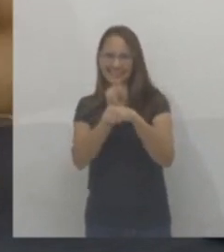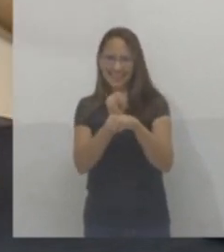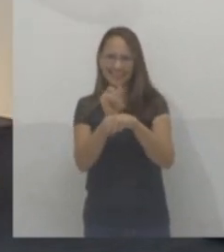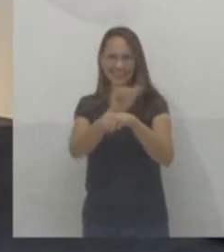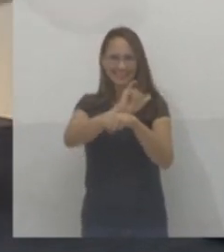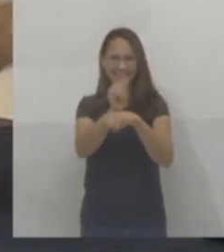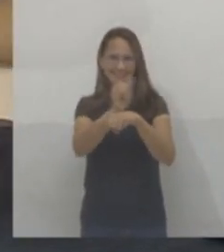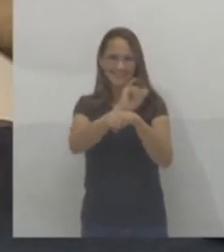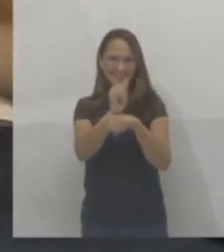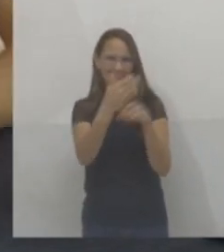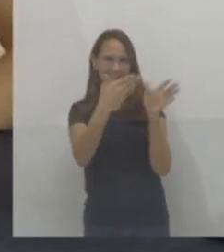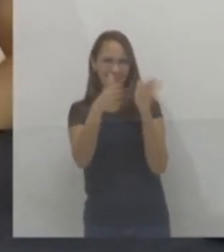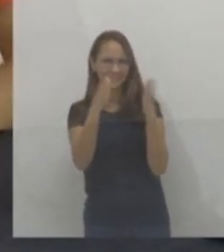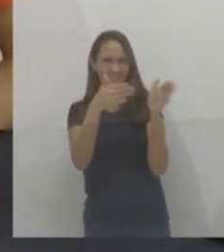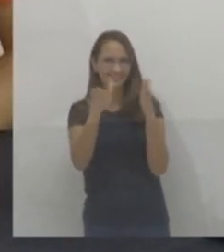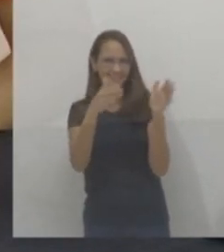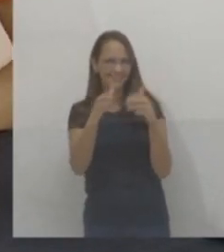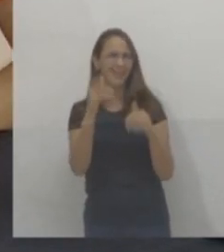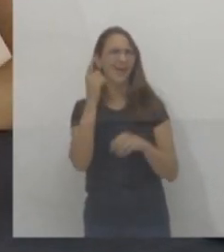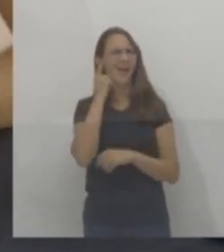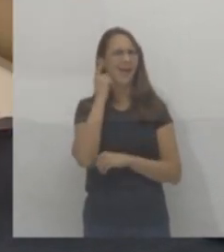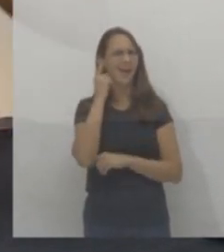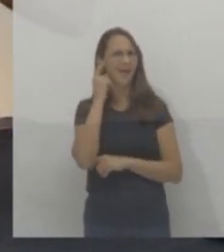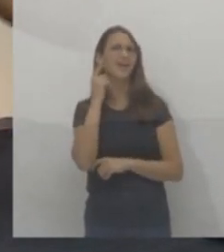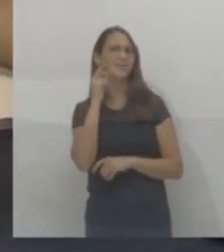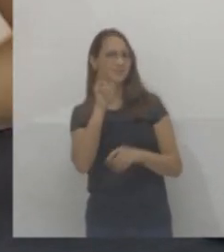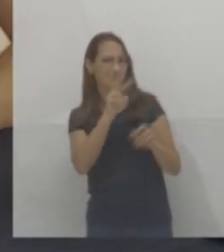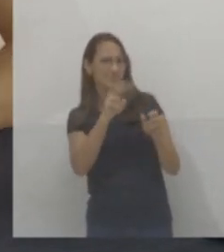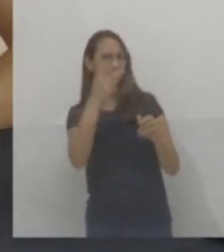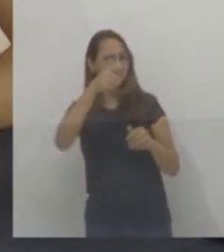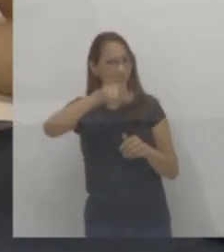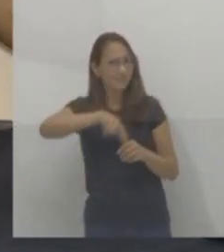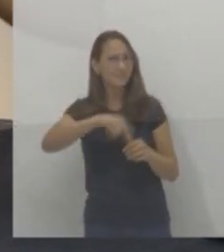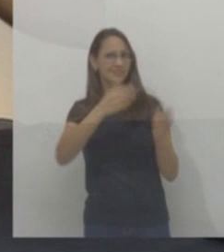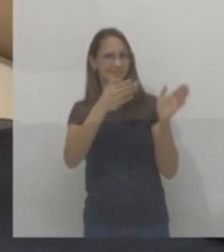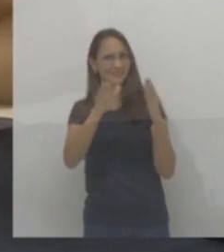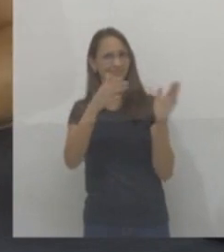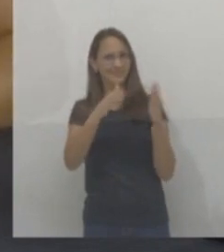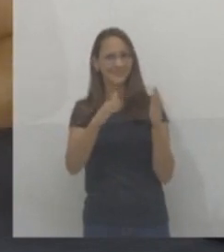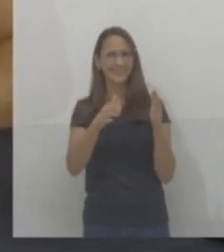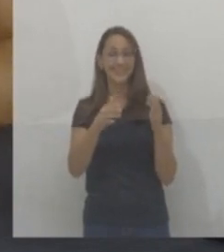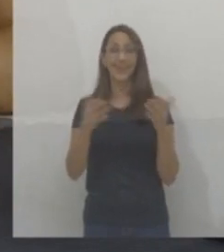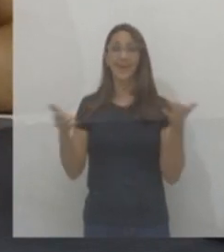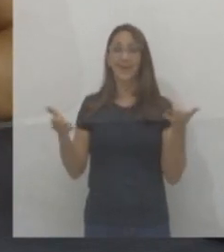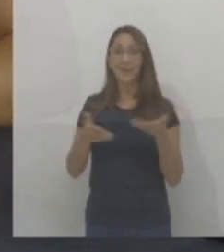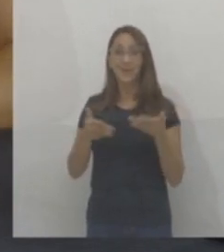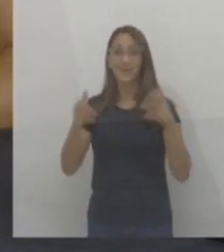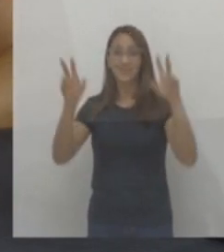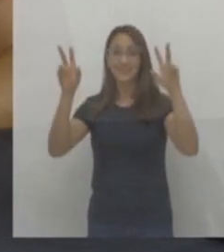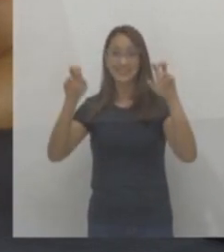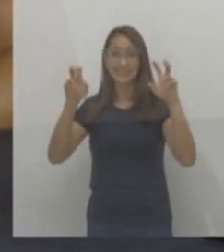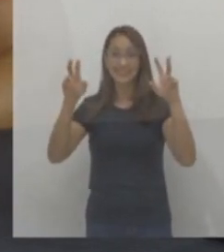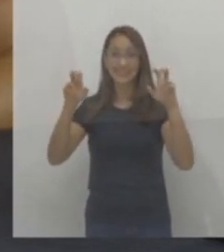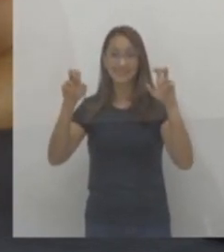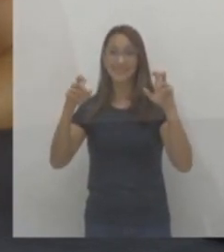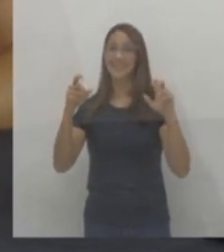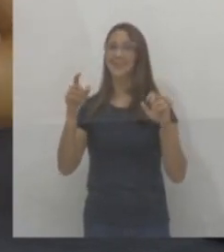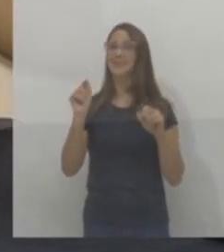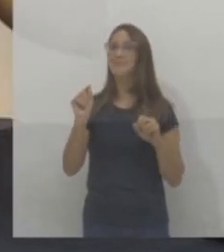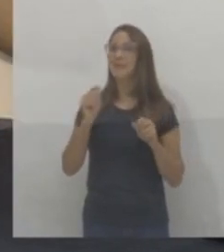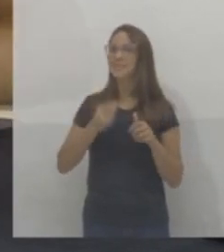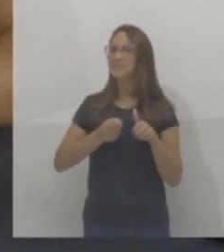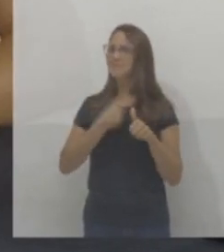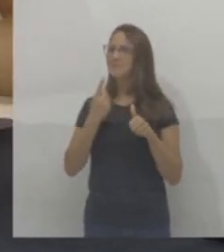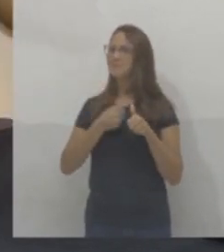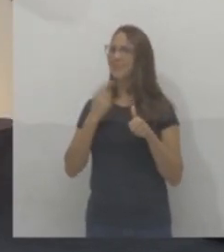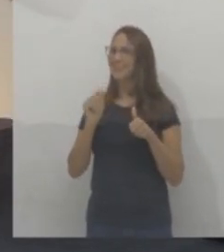do YouTube lá, rever, tirar as suas dúvidas, tá certo? E antes da gente iniciar o nosso assunto de hoje, eu vou soltar aquela musiquinha que eu gosto sempre